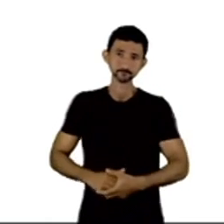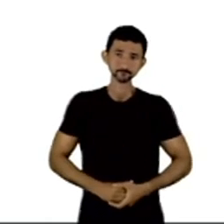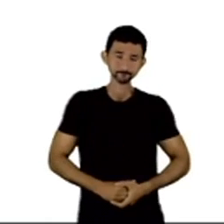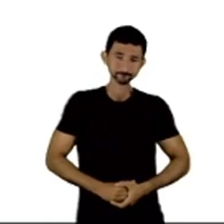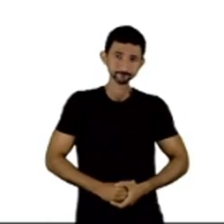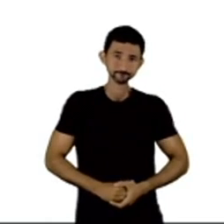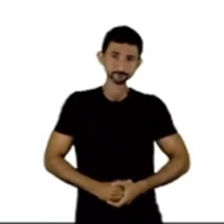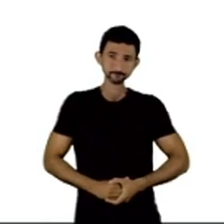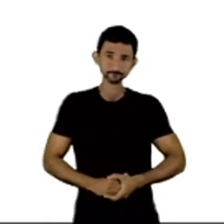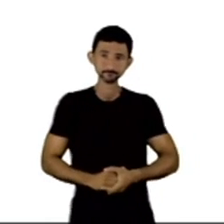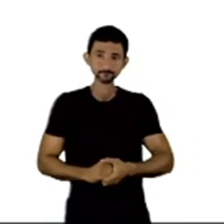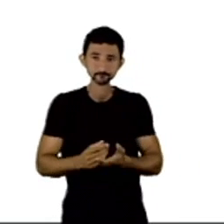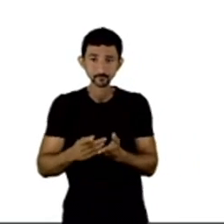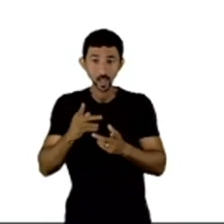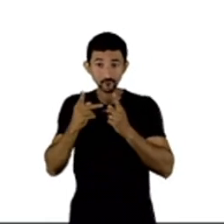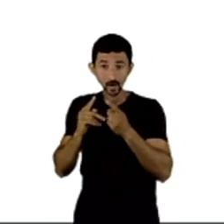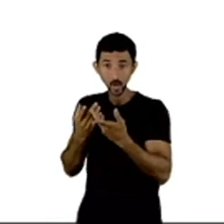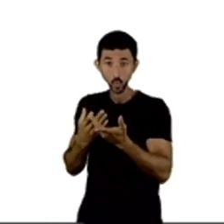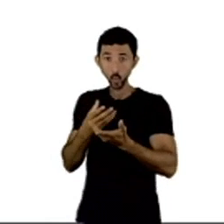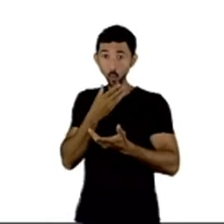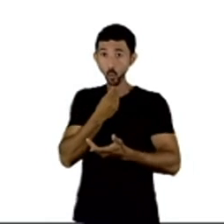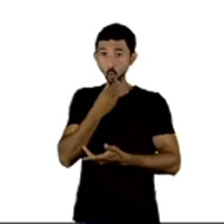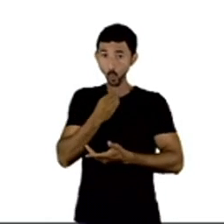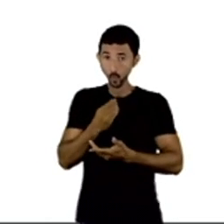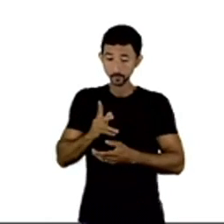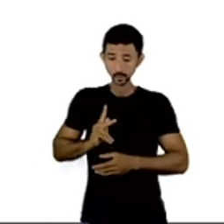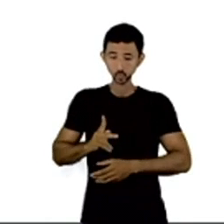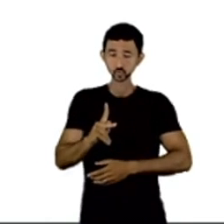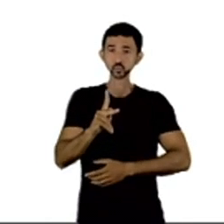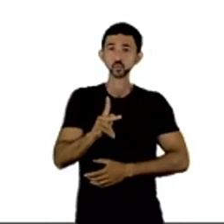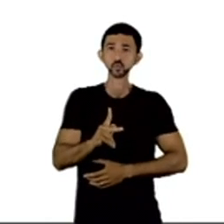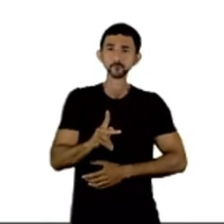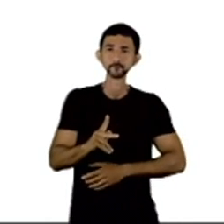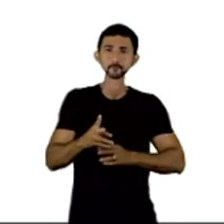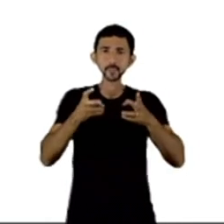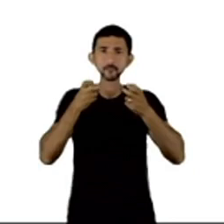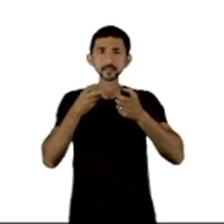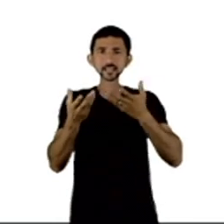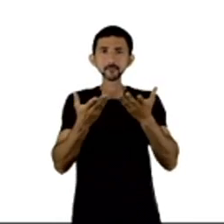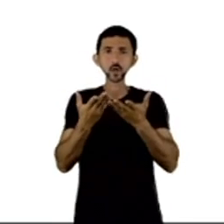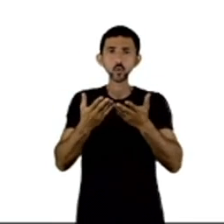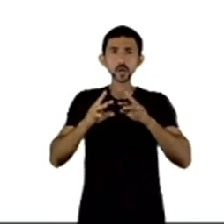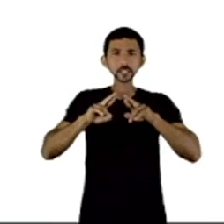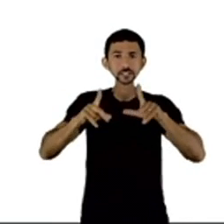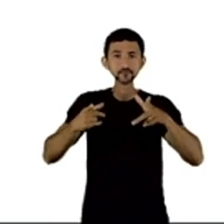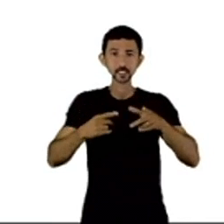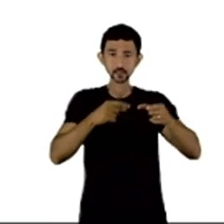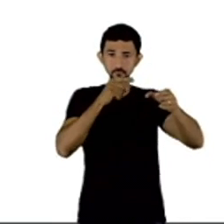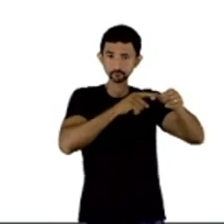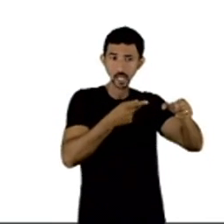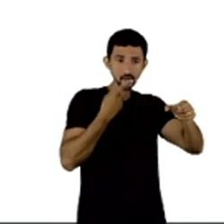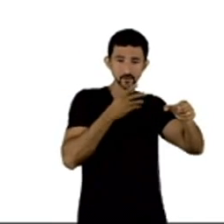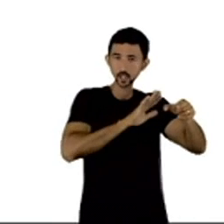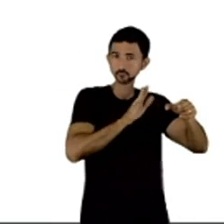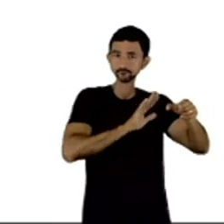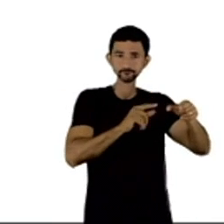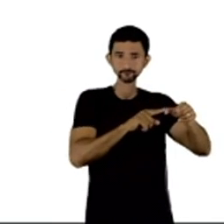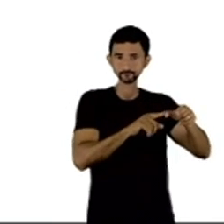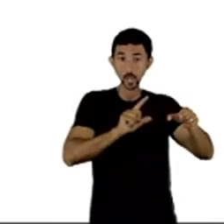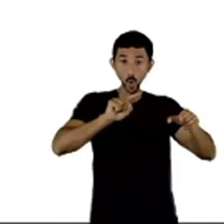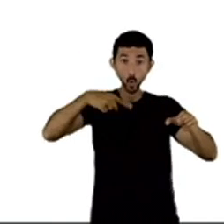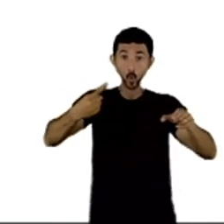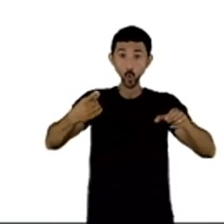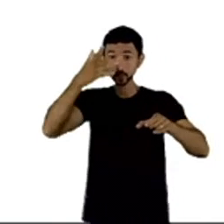ameaçou o leiloeiro ou ainda continuou, você percebe que agora não é mais o leiloeiro quem está falando por